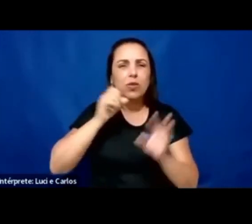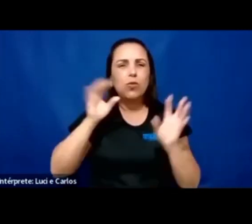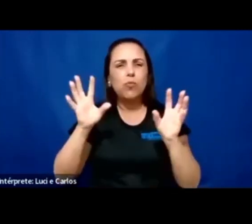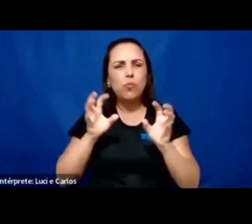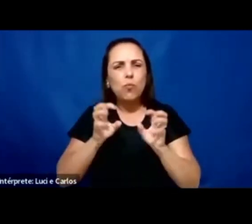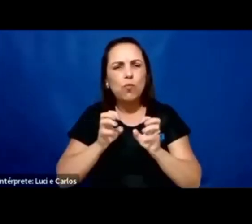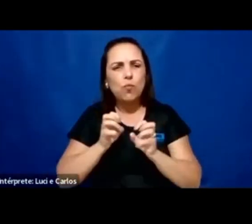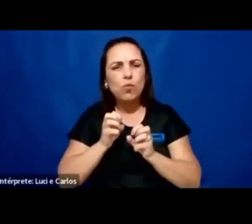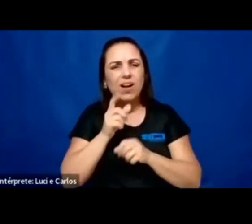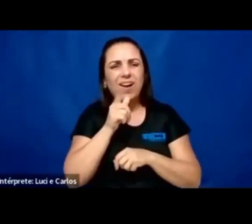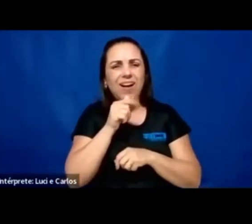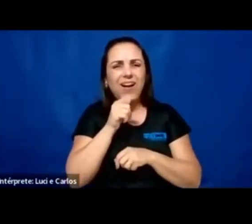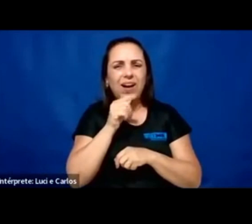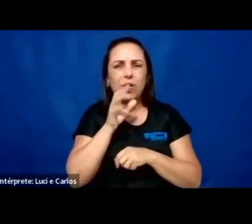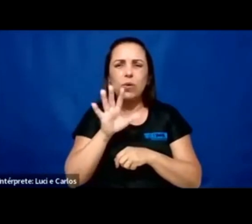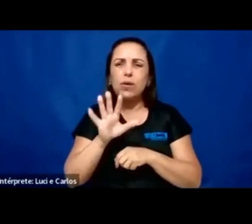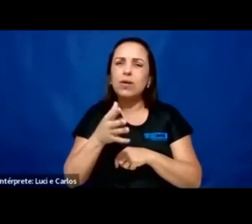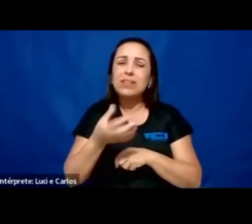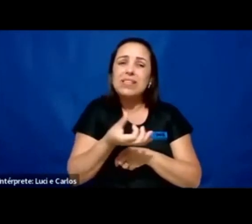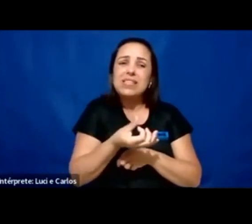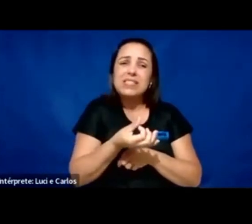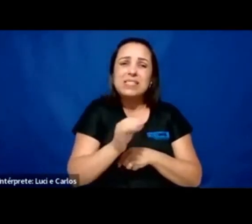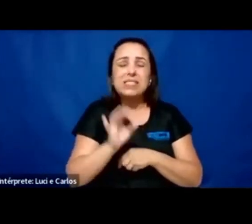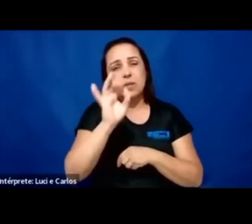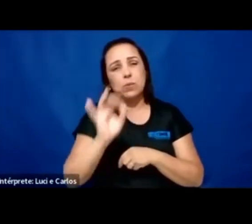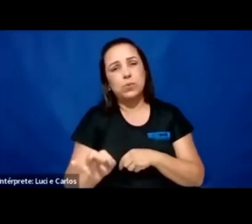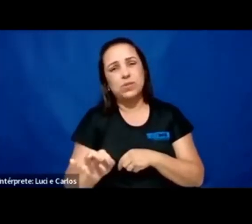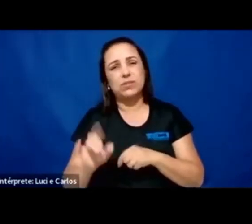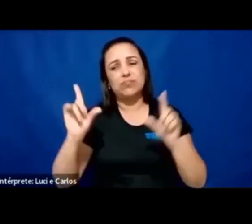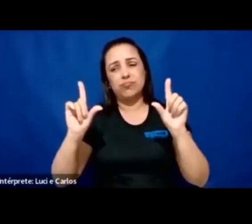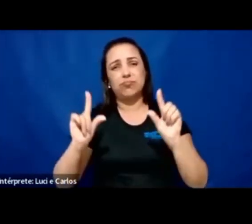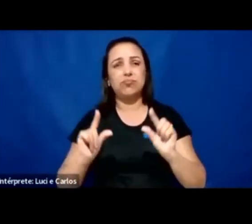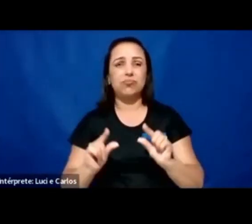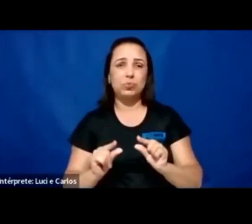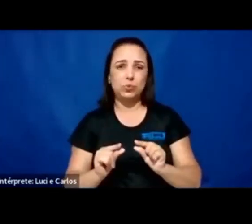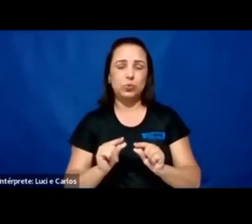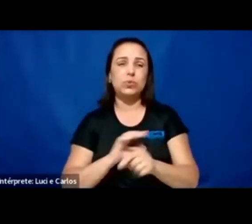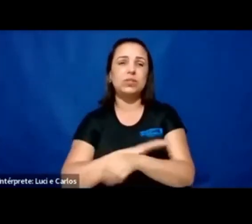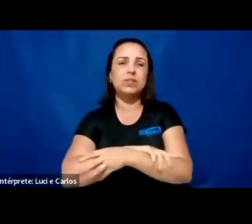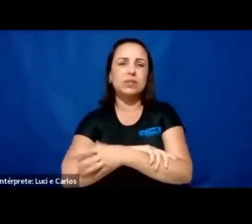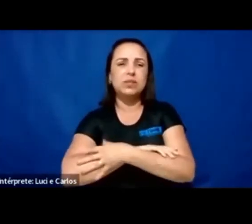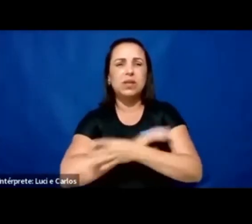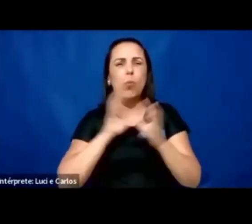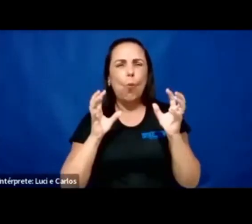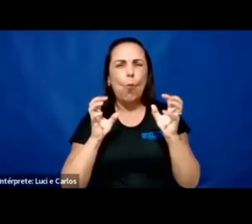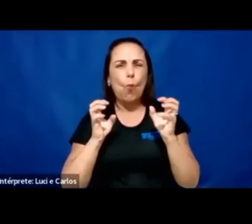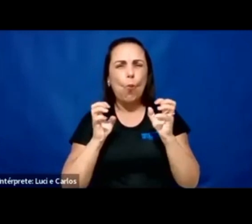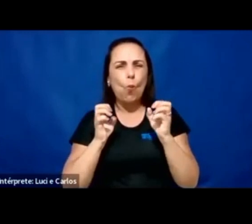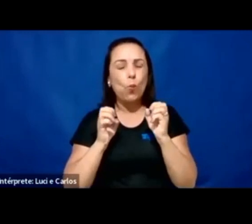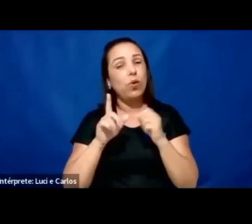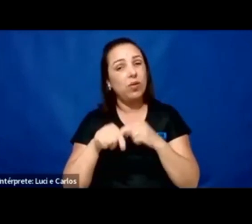pessoa idosa às vezes chega a ter mais ou menos 60% só do corpo de água. Por isso que ela envelhece, ela enruga mais. Você quer prevenir